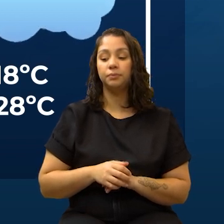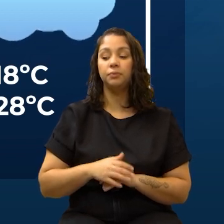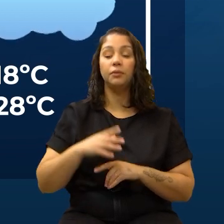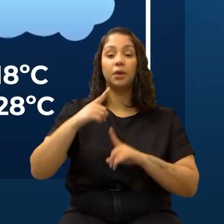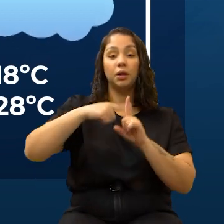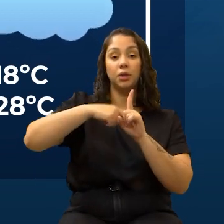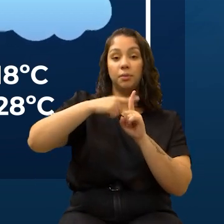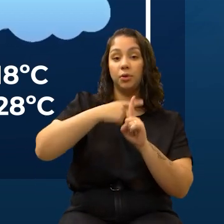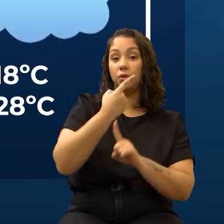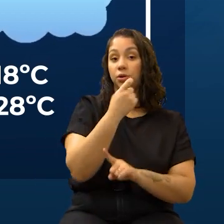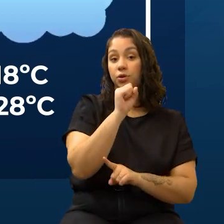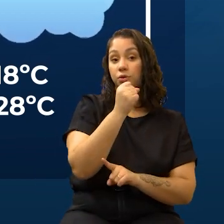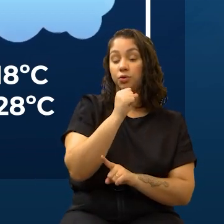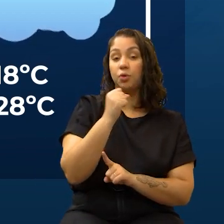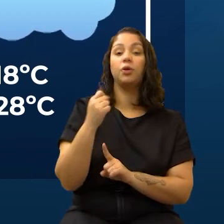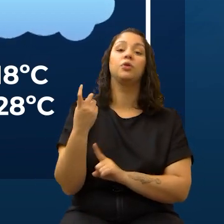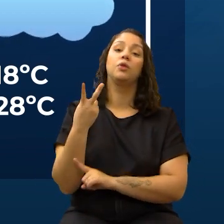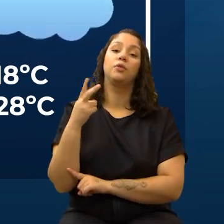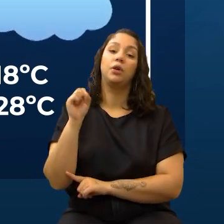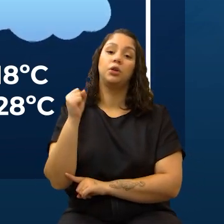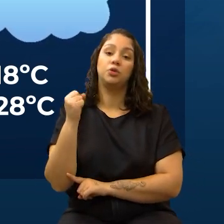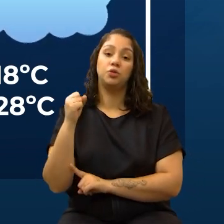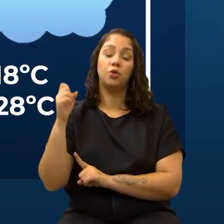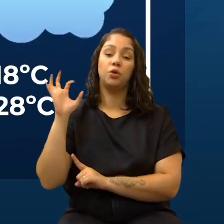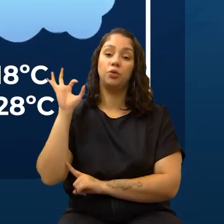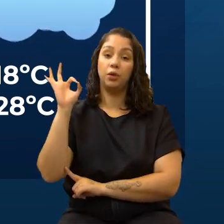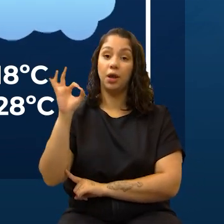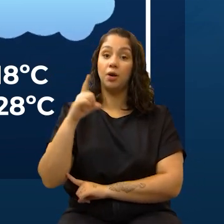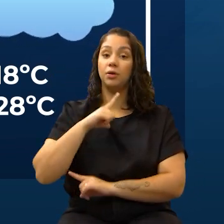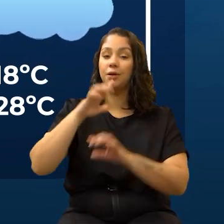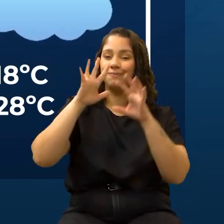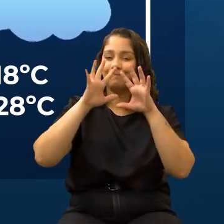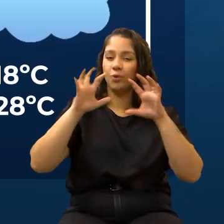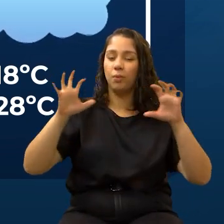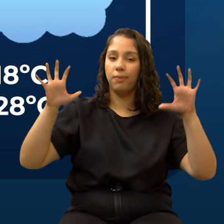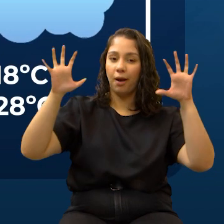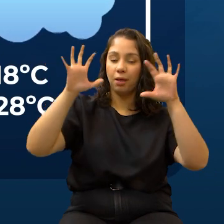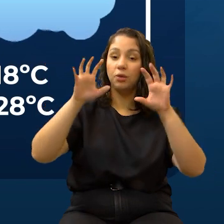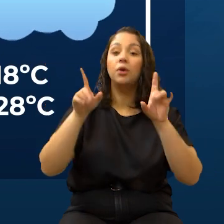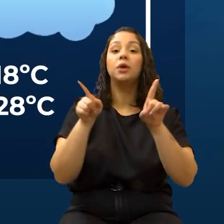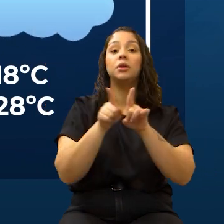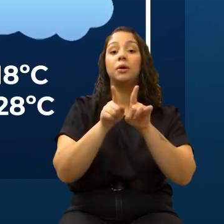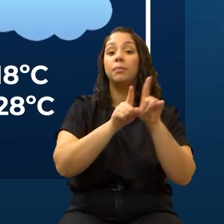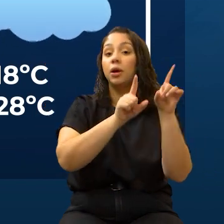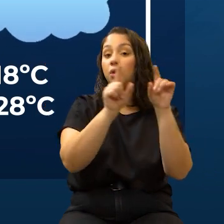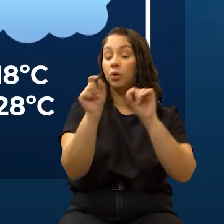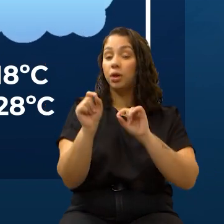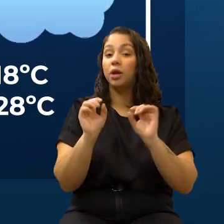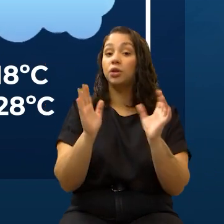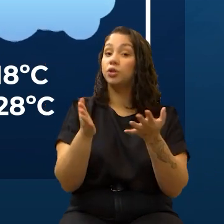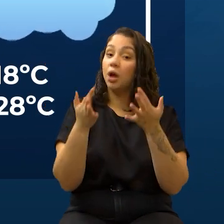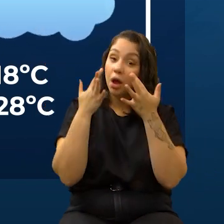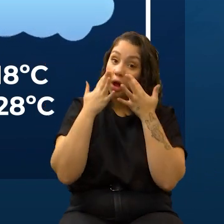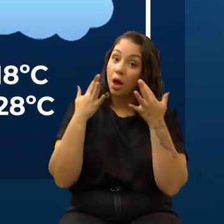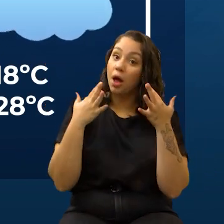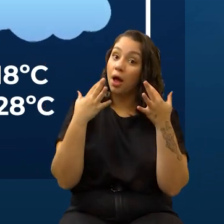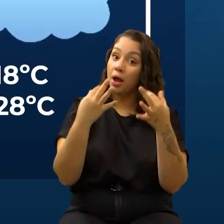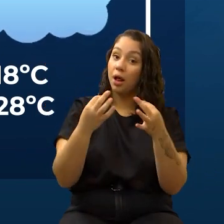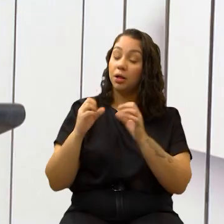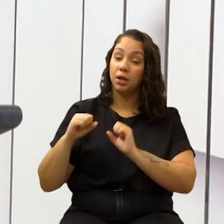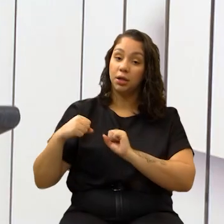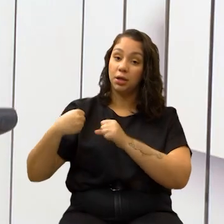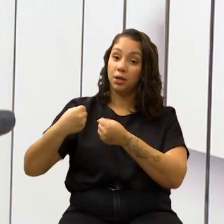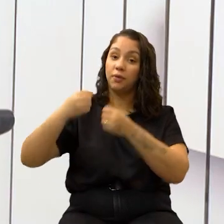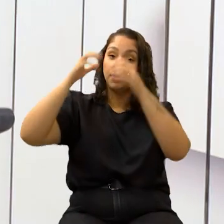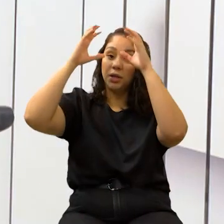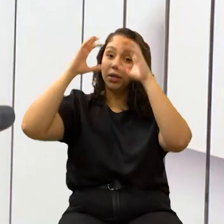graus. E no domingo, a temperatura fica entre 18 e 28 graus, com o tempo parcialmente nublado. Inclusive,